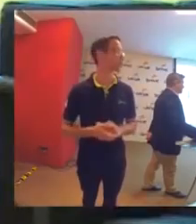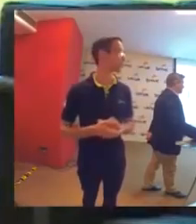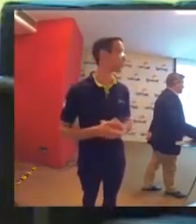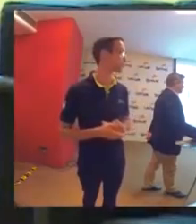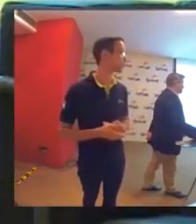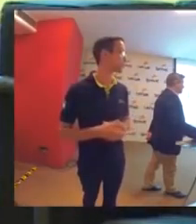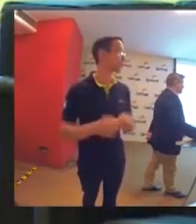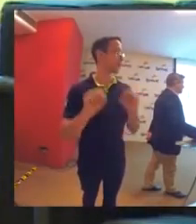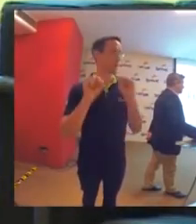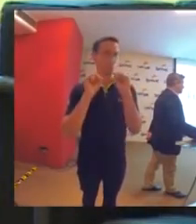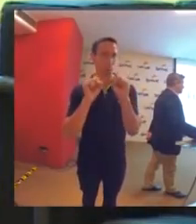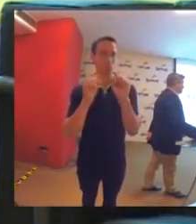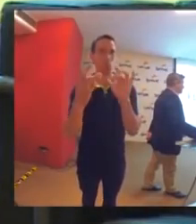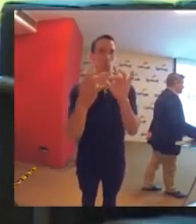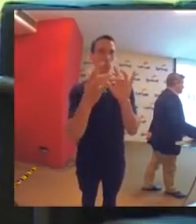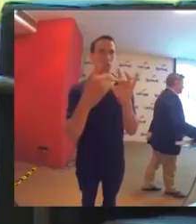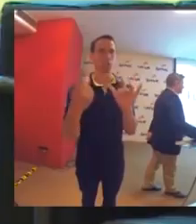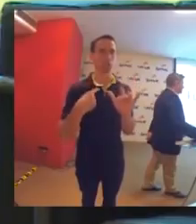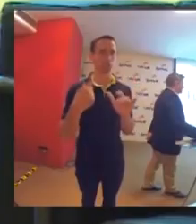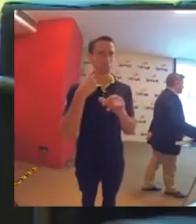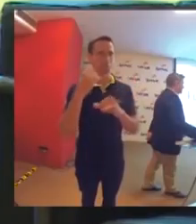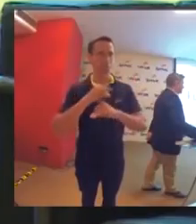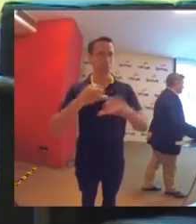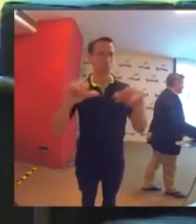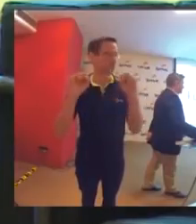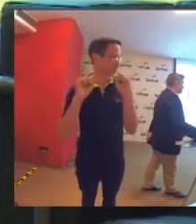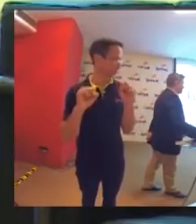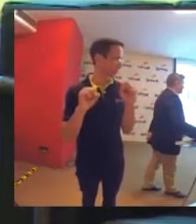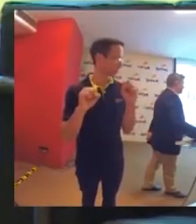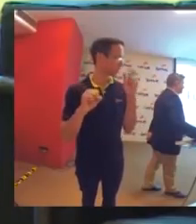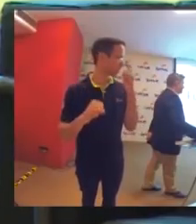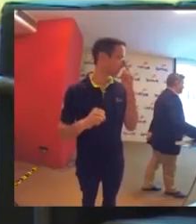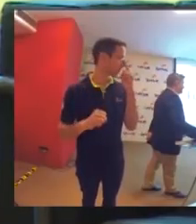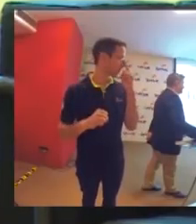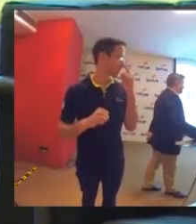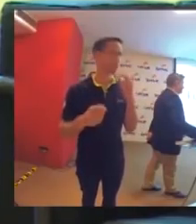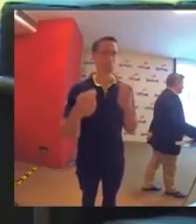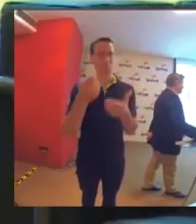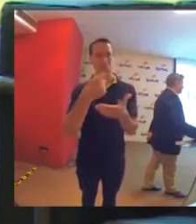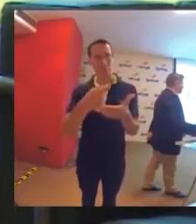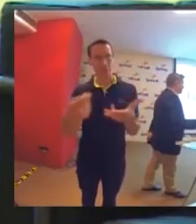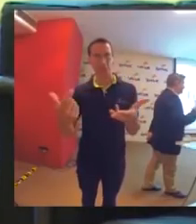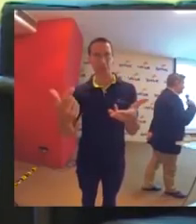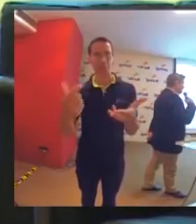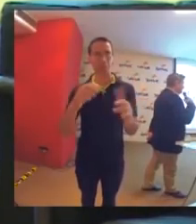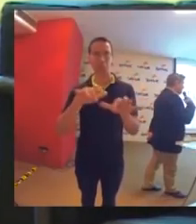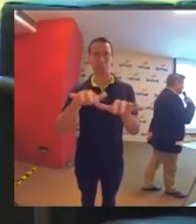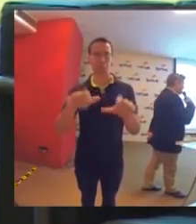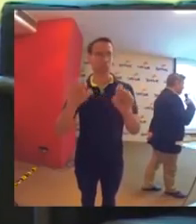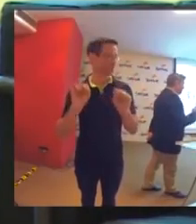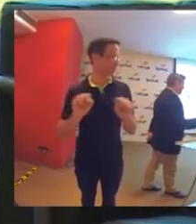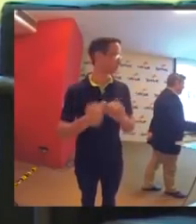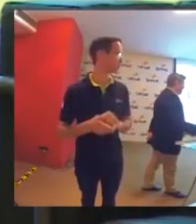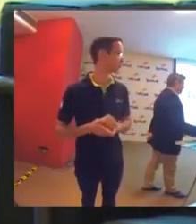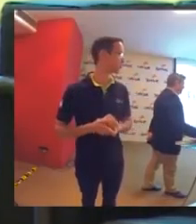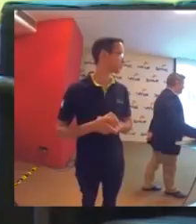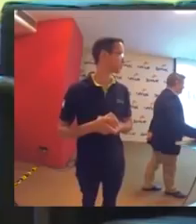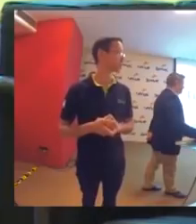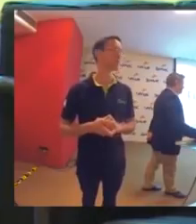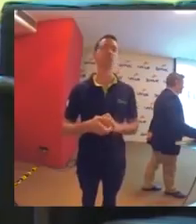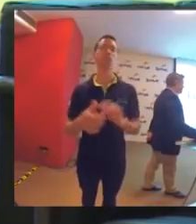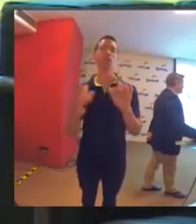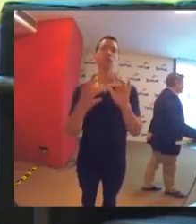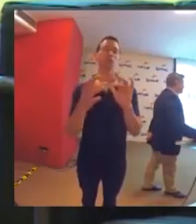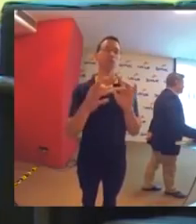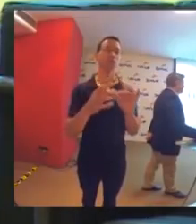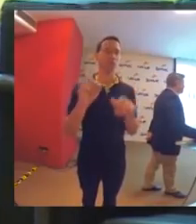um contacto para as pessoas que quiserem escrever para lá? Sim, claro. Claro. Então, o contacto é um sítio, no